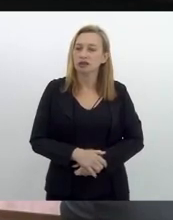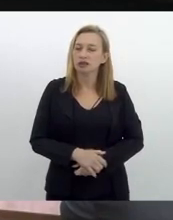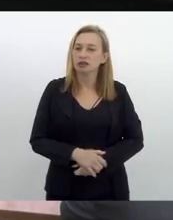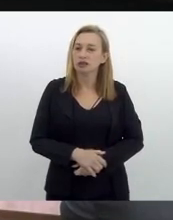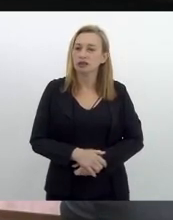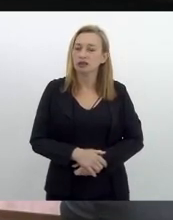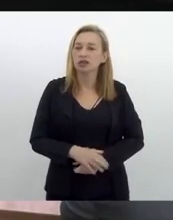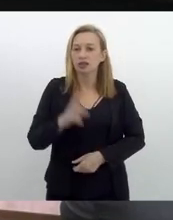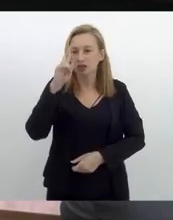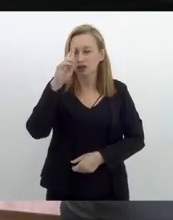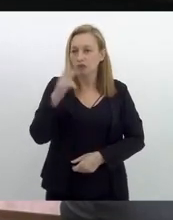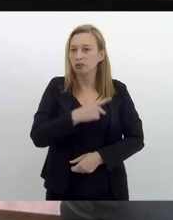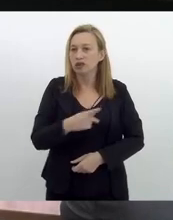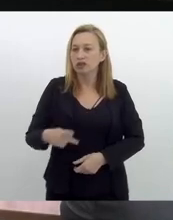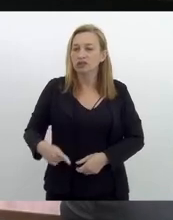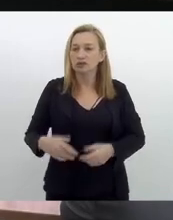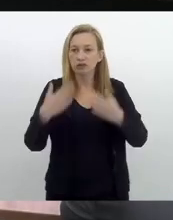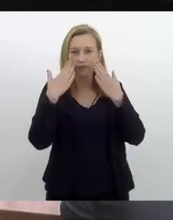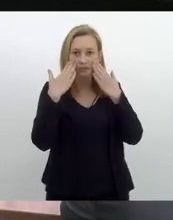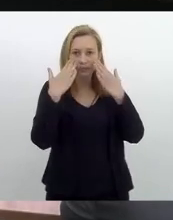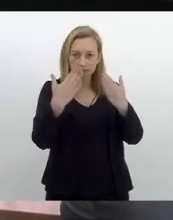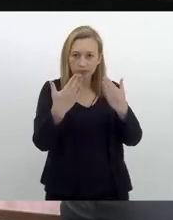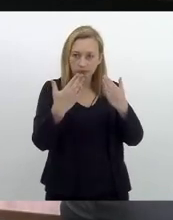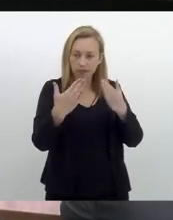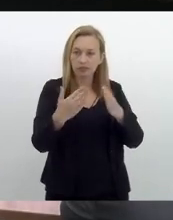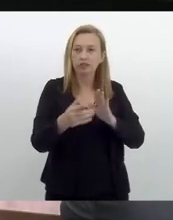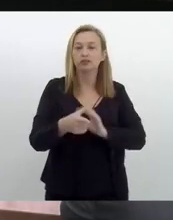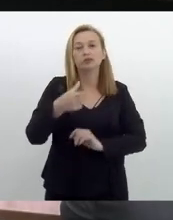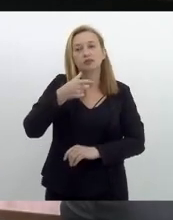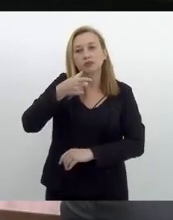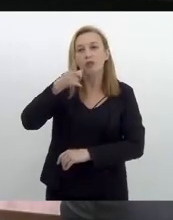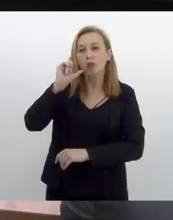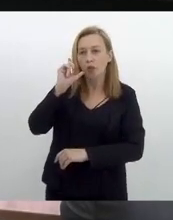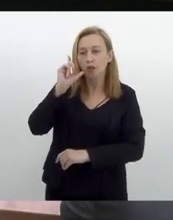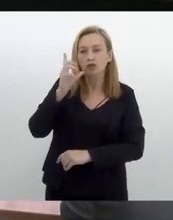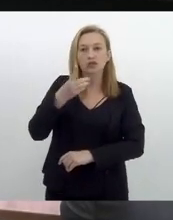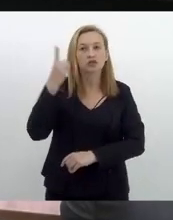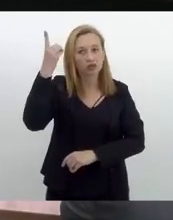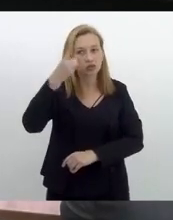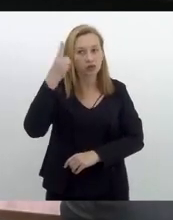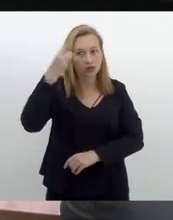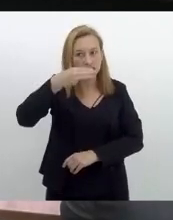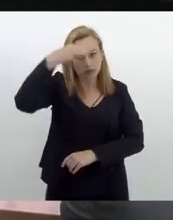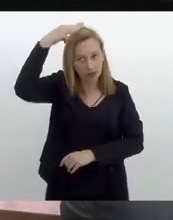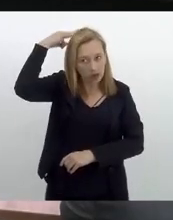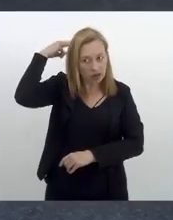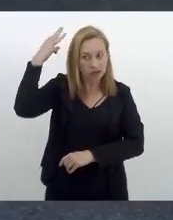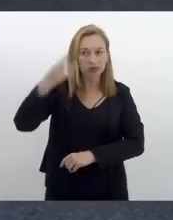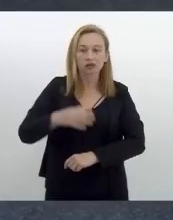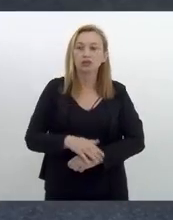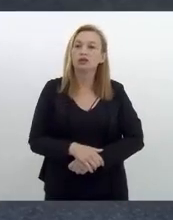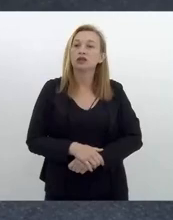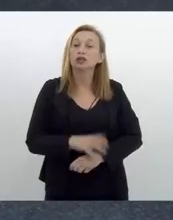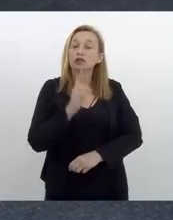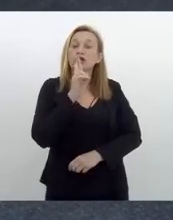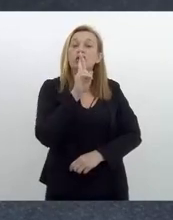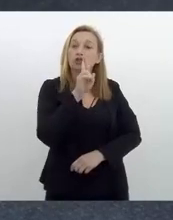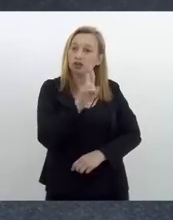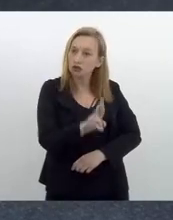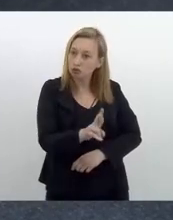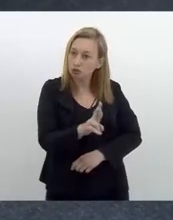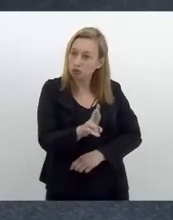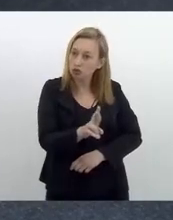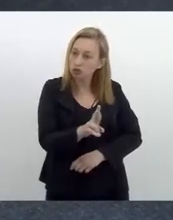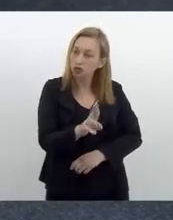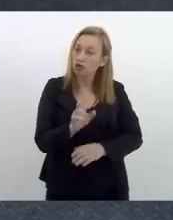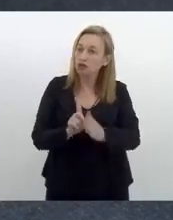Presidente, eu apresentei essa ponderação ontem e o deputado Márcio Pacheco me respondeu e eu